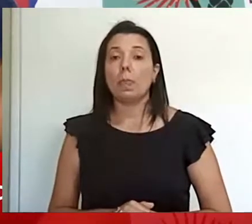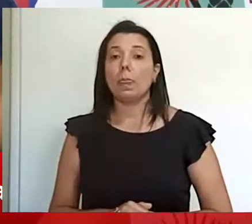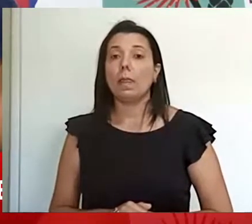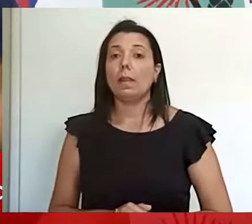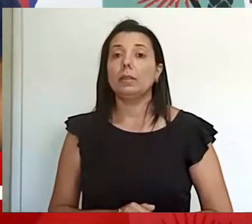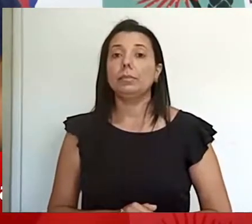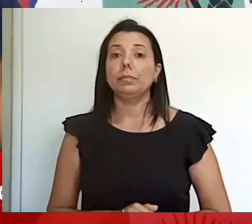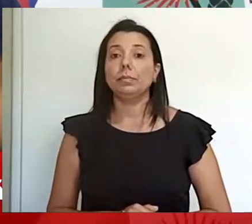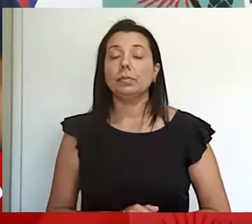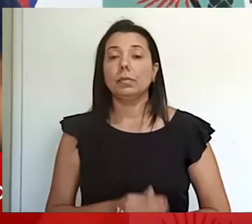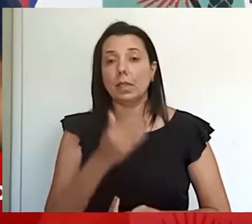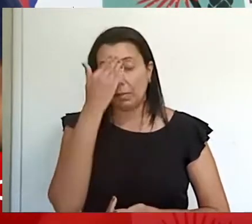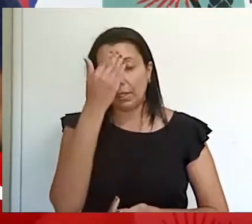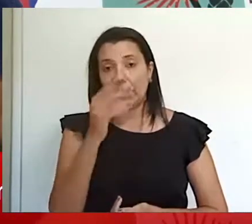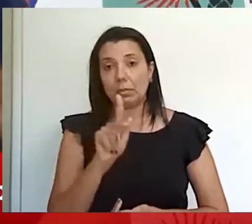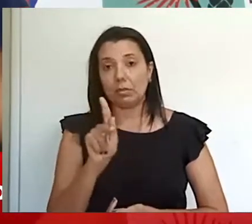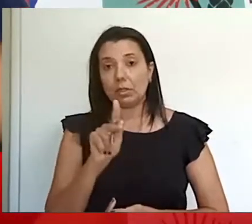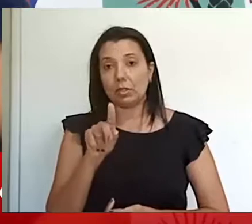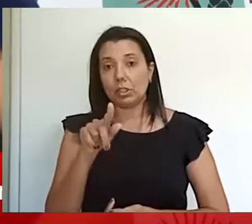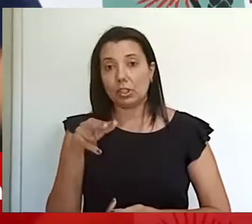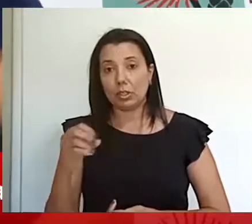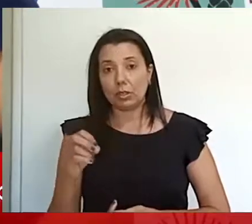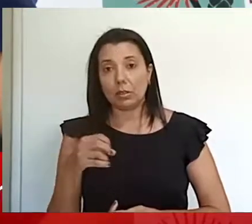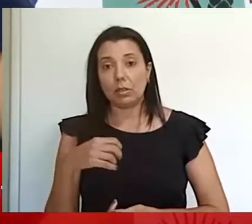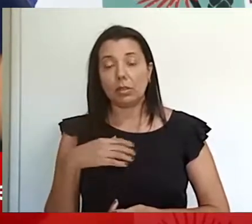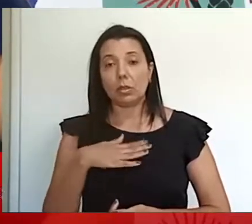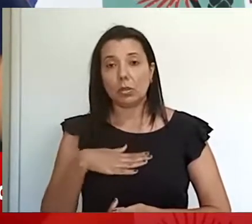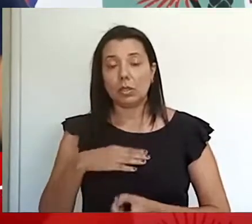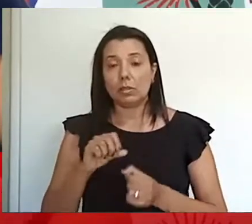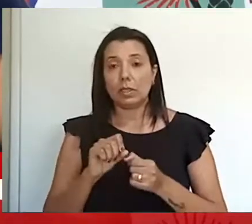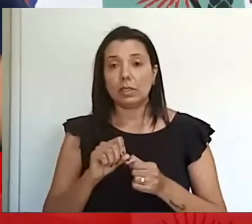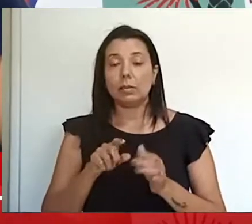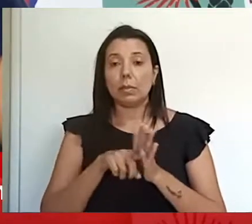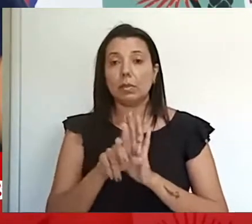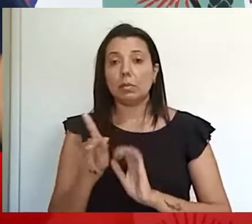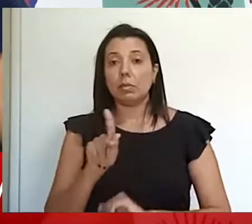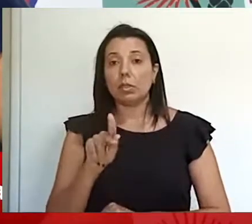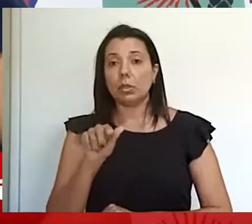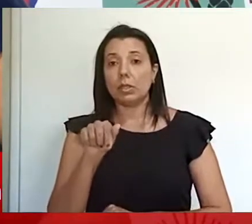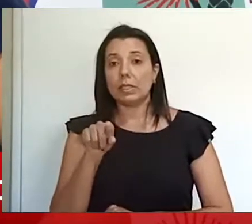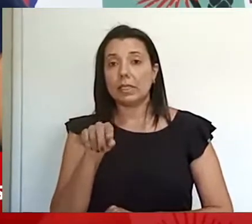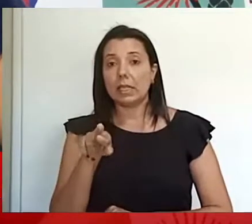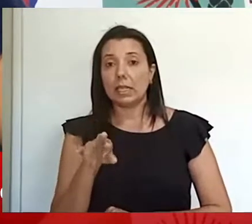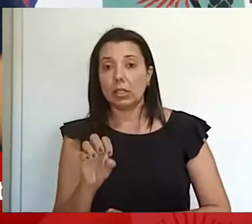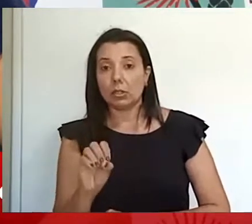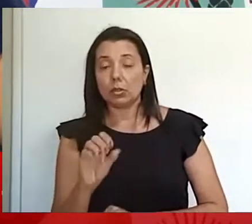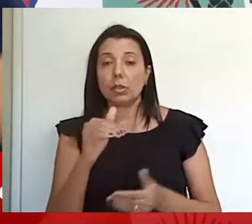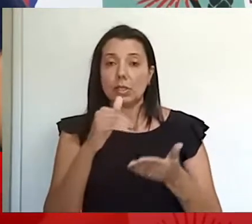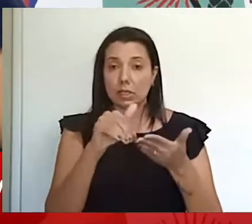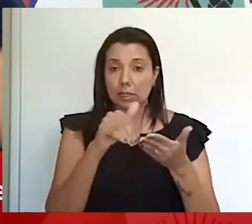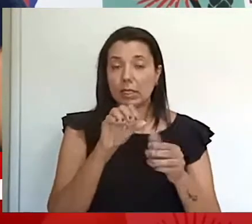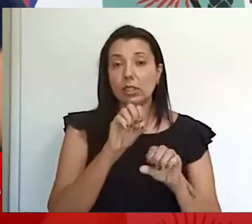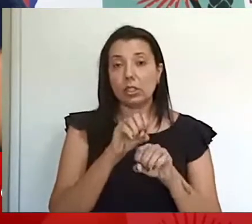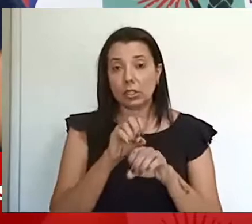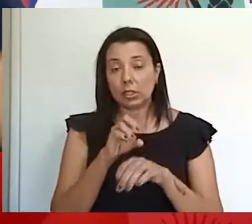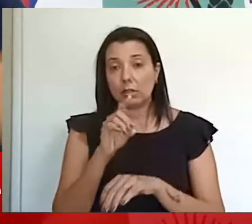Obrigada, professor Tião. Quero fazer uma pergunta para o professor Sérgio agora, que é da Secretaria de Educação do Distrito